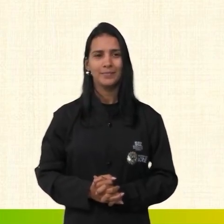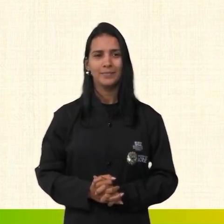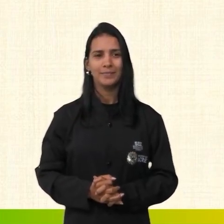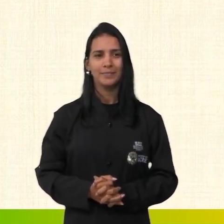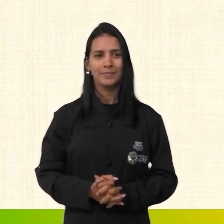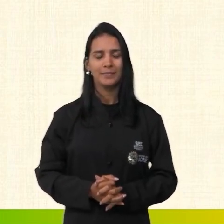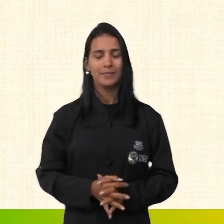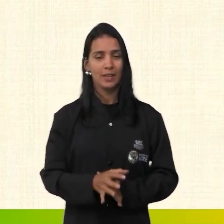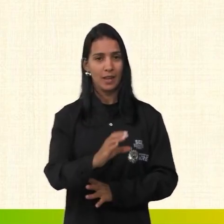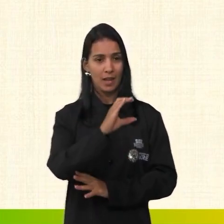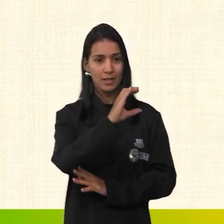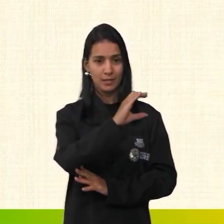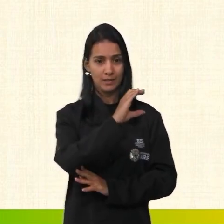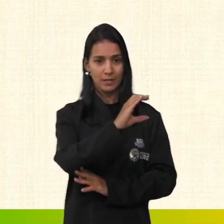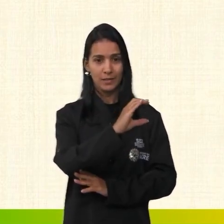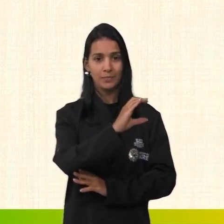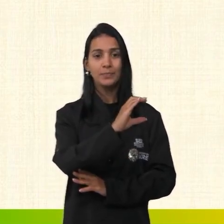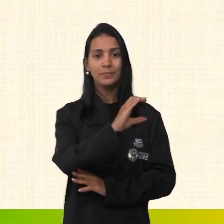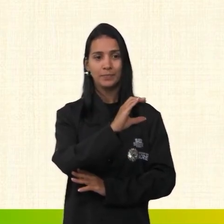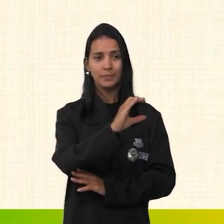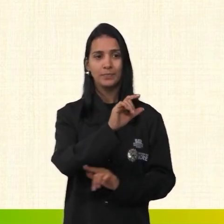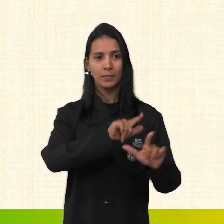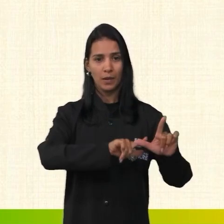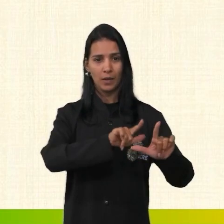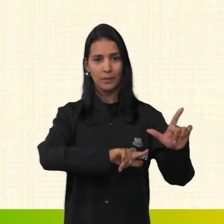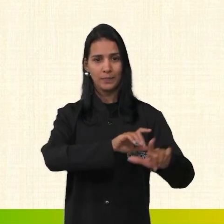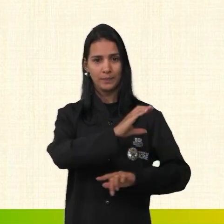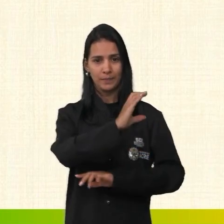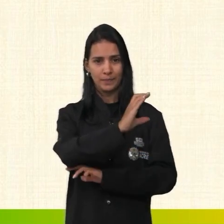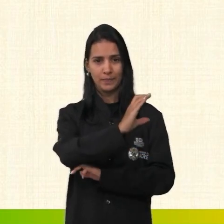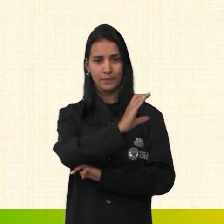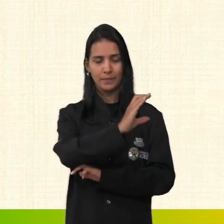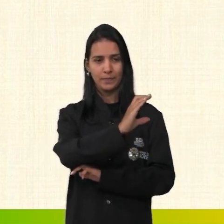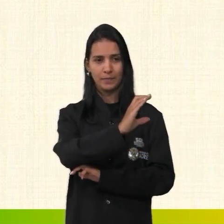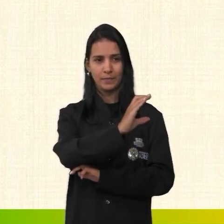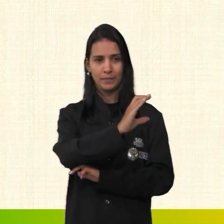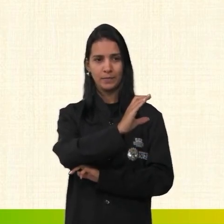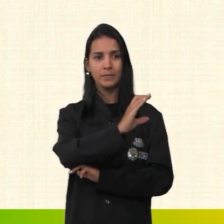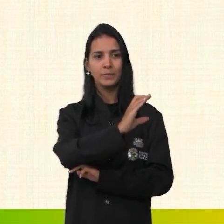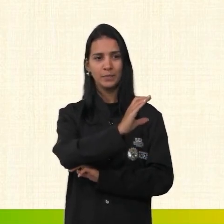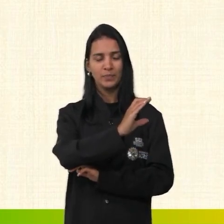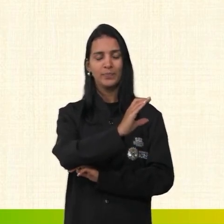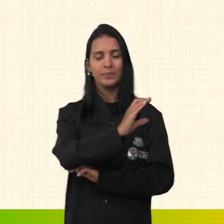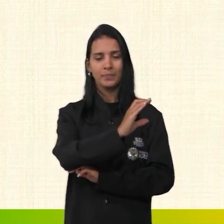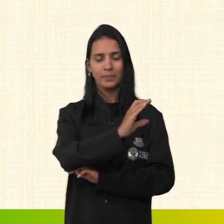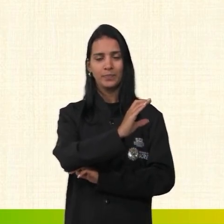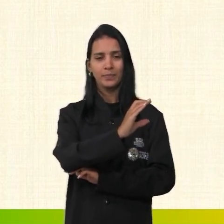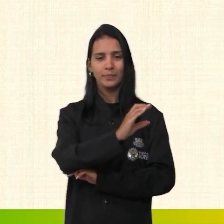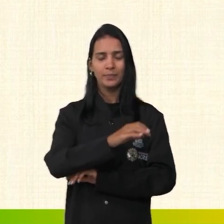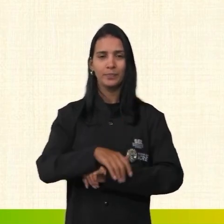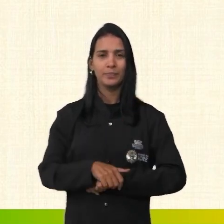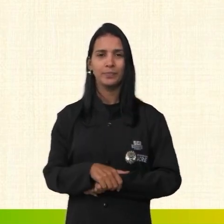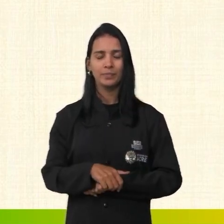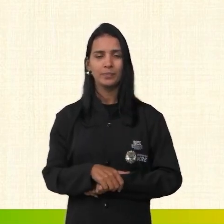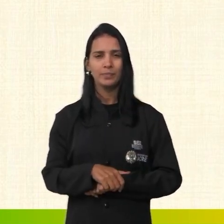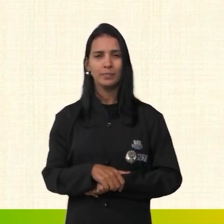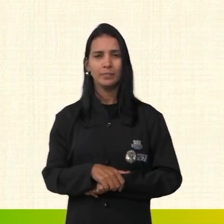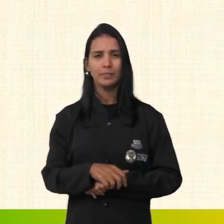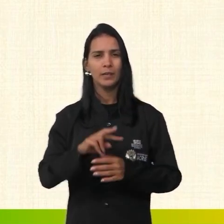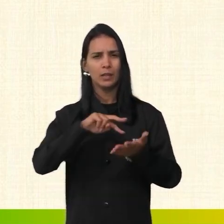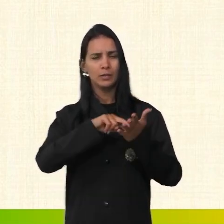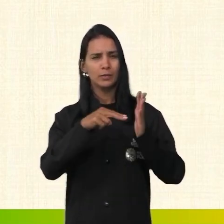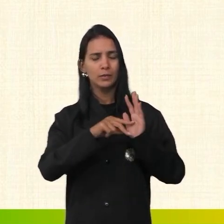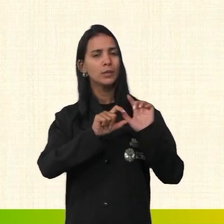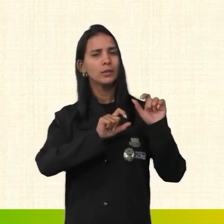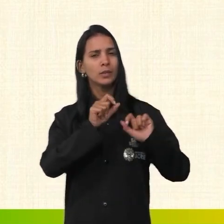Nós temos aqui a terceira, ok? Sandra and Paul worked all night long. Nesse caso, a